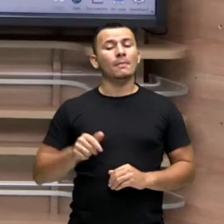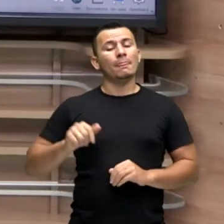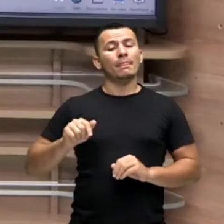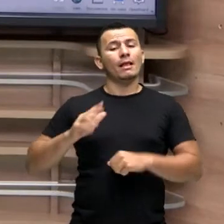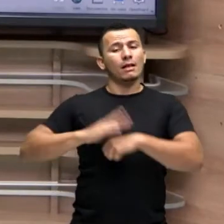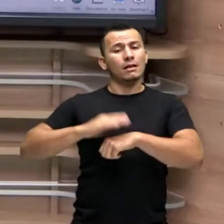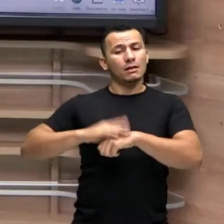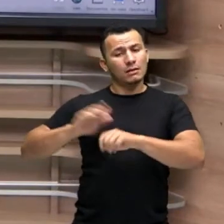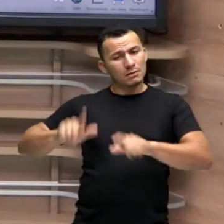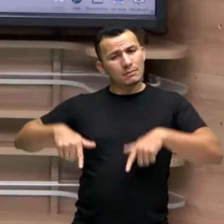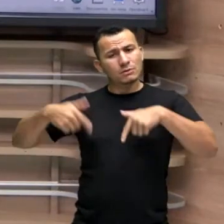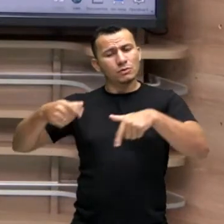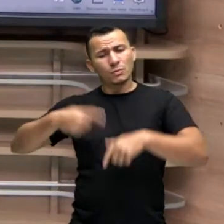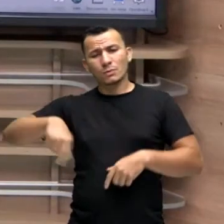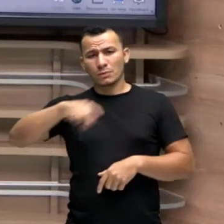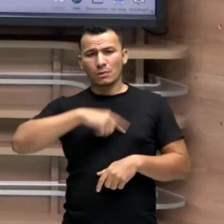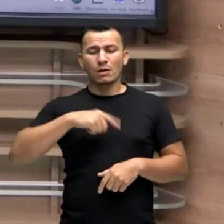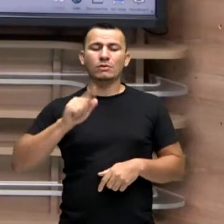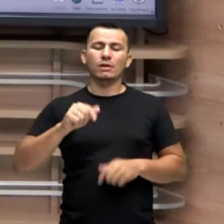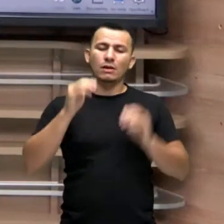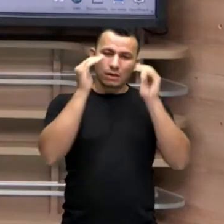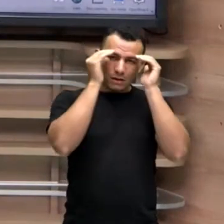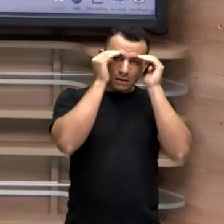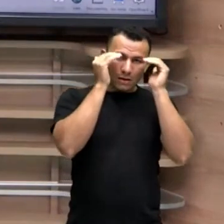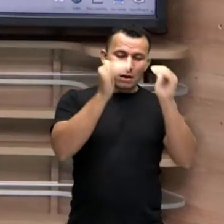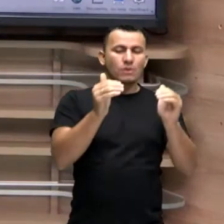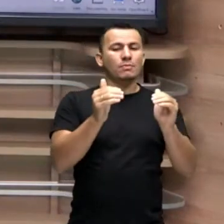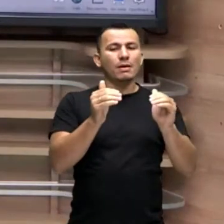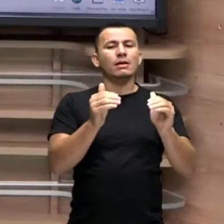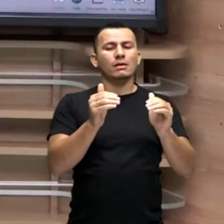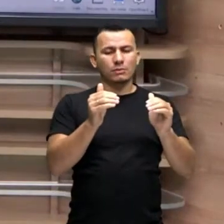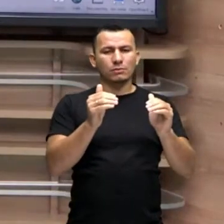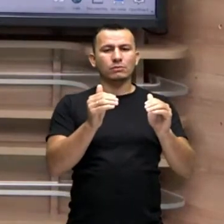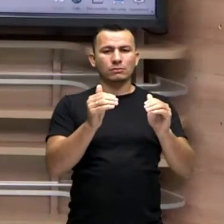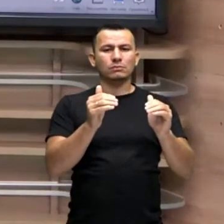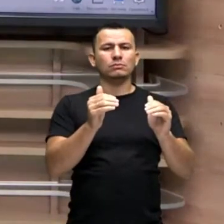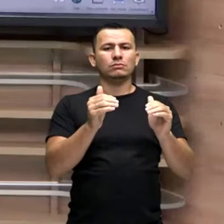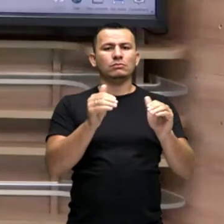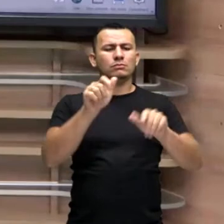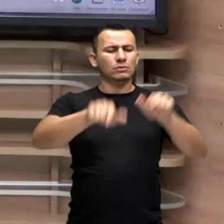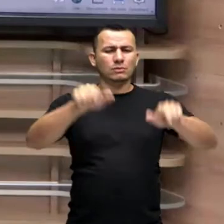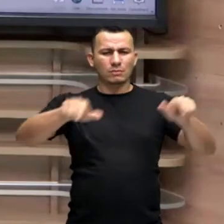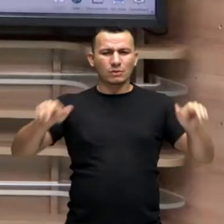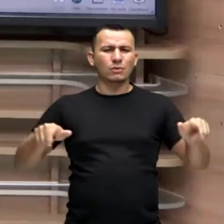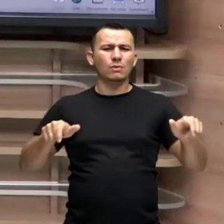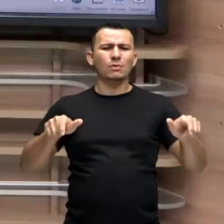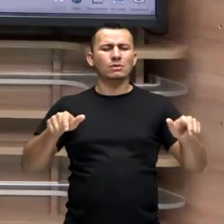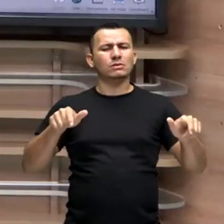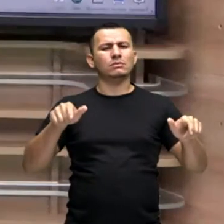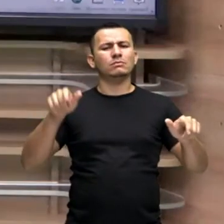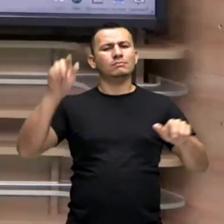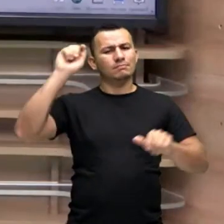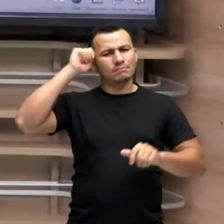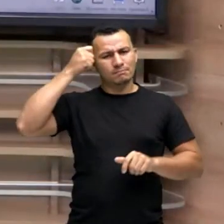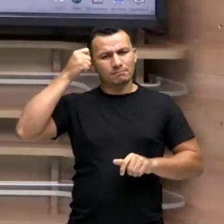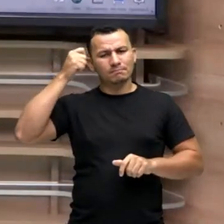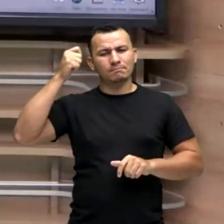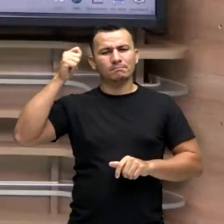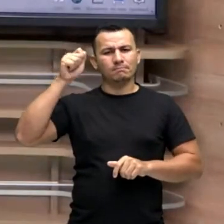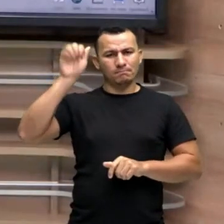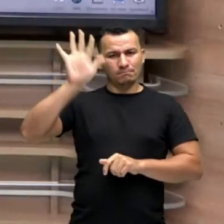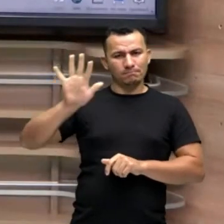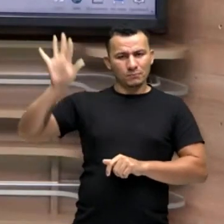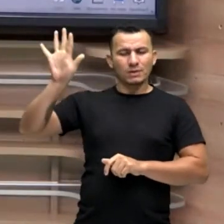de todos nós o respeito aos nossos irmãos que são de matriz africana é